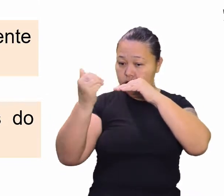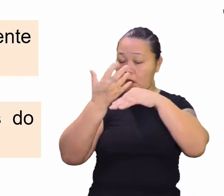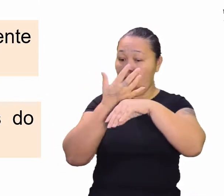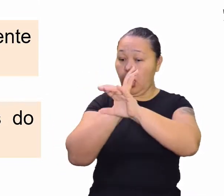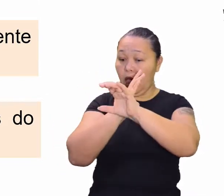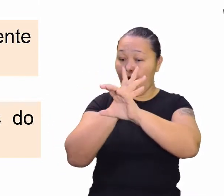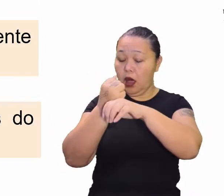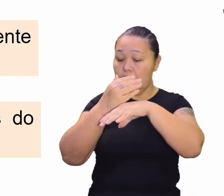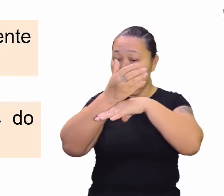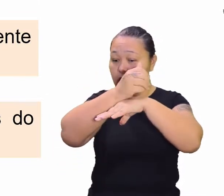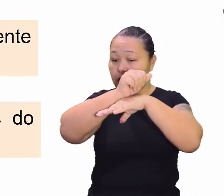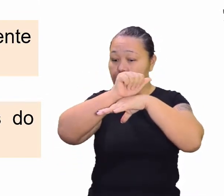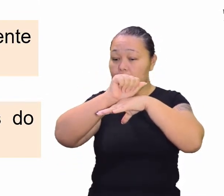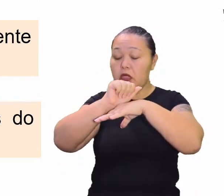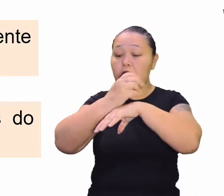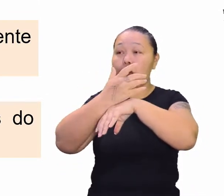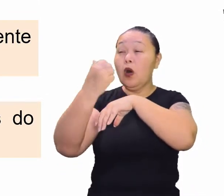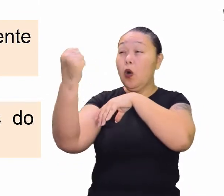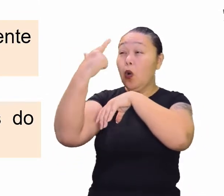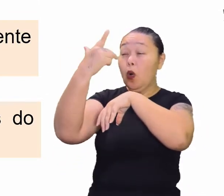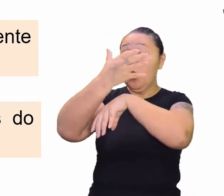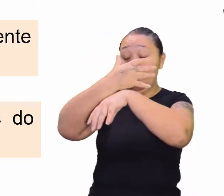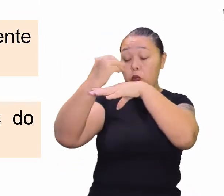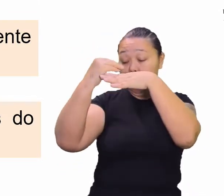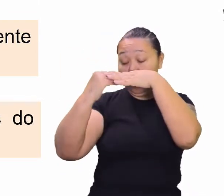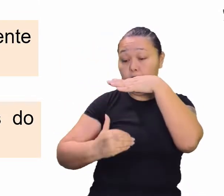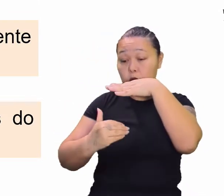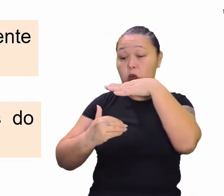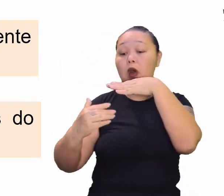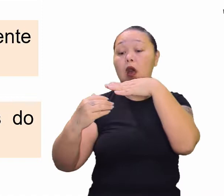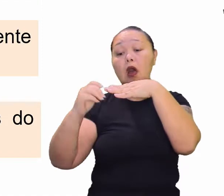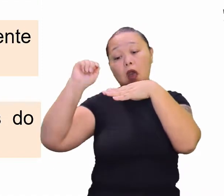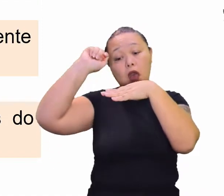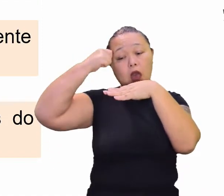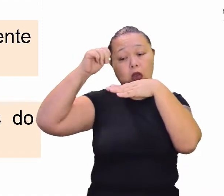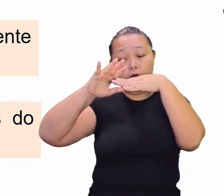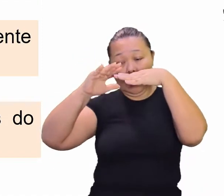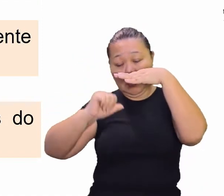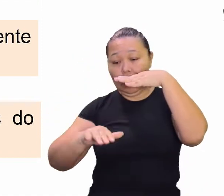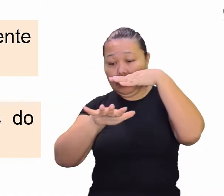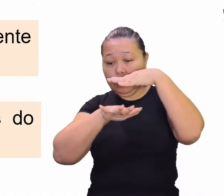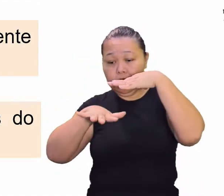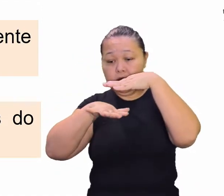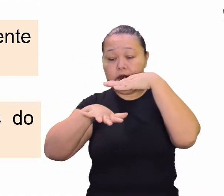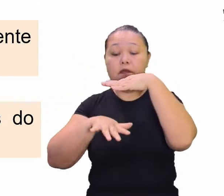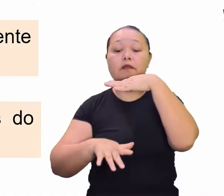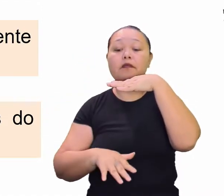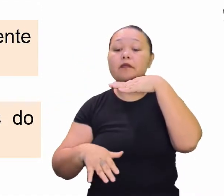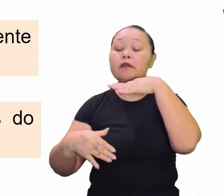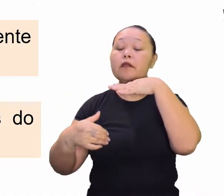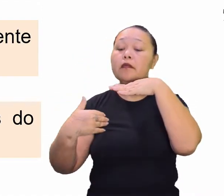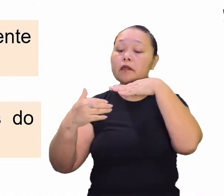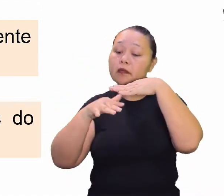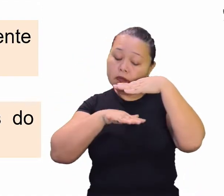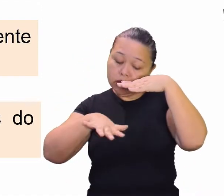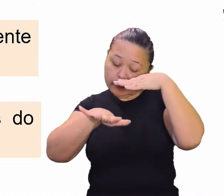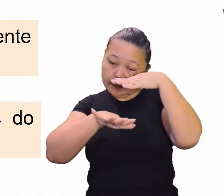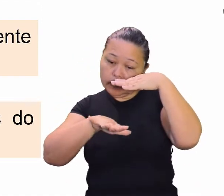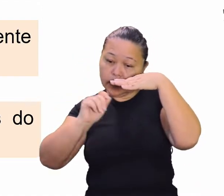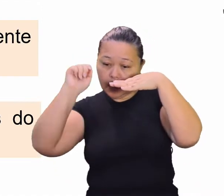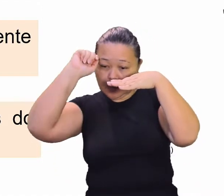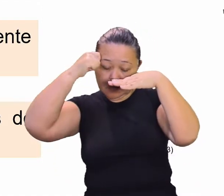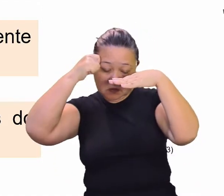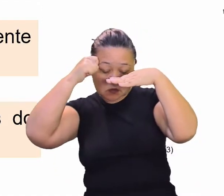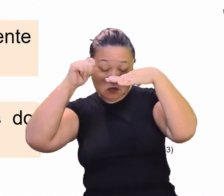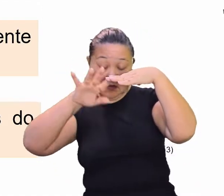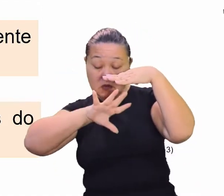deserto do Saara. Tudo que está abaixo do deserto do Saara é a África subsaariana, que é a parte do continente africano